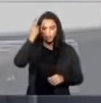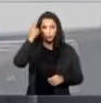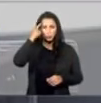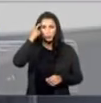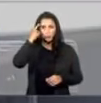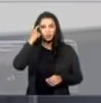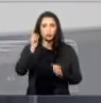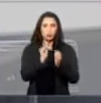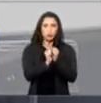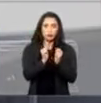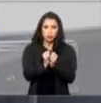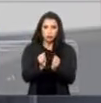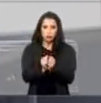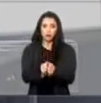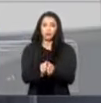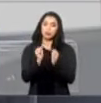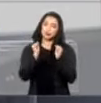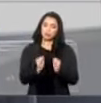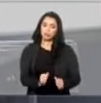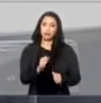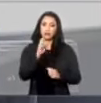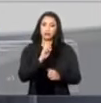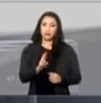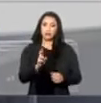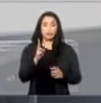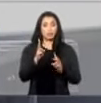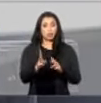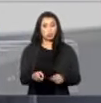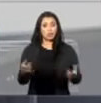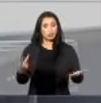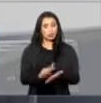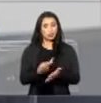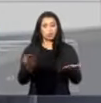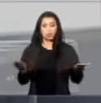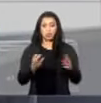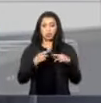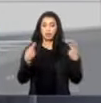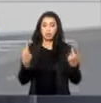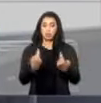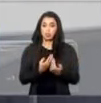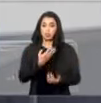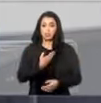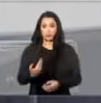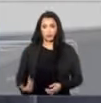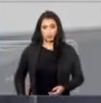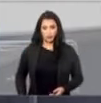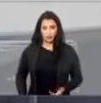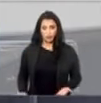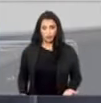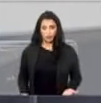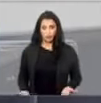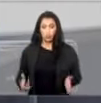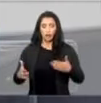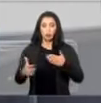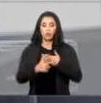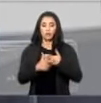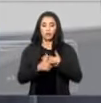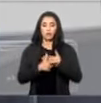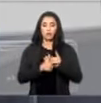dar conta do recado, tal como esta audiência pública se propõe a fazer. E qual o papel da